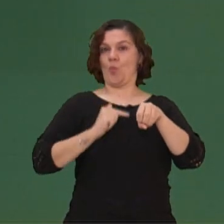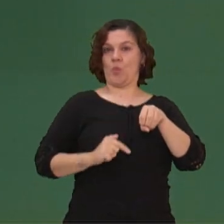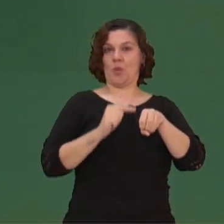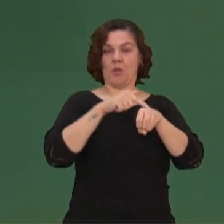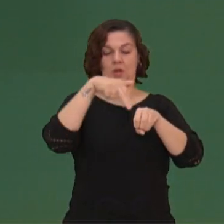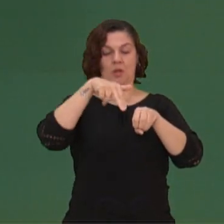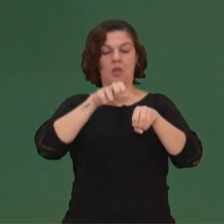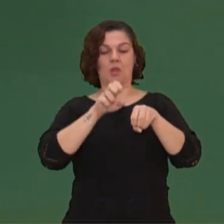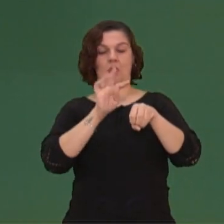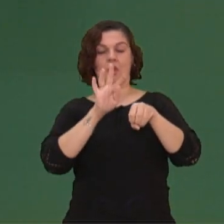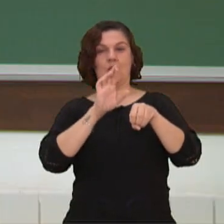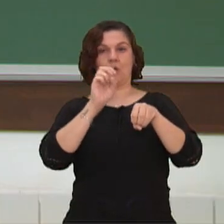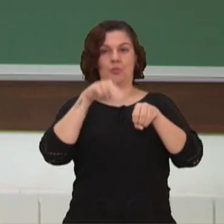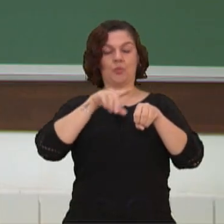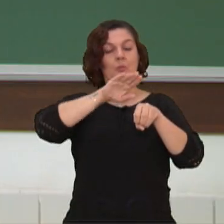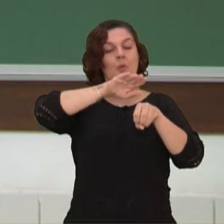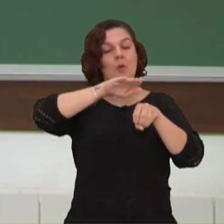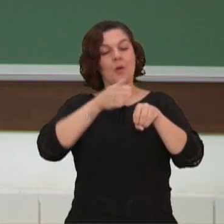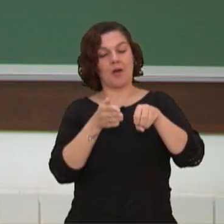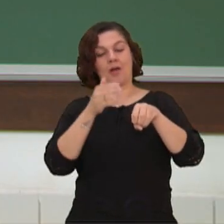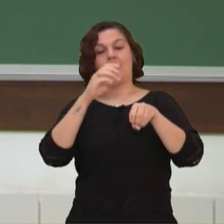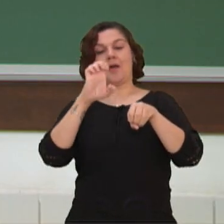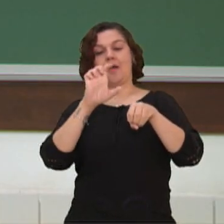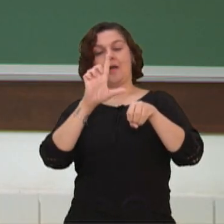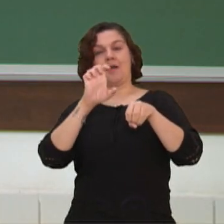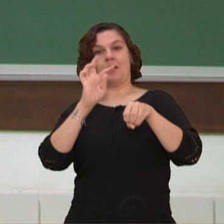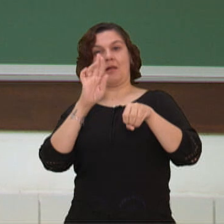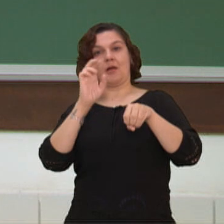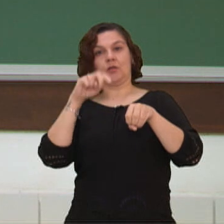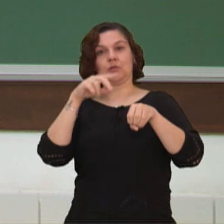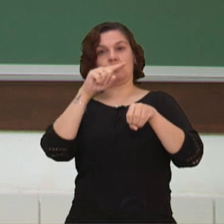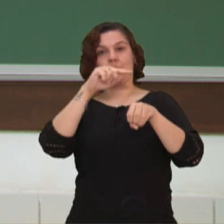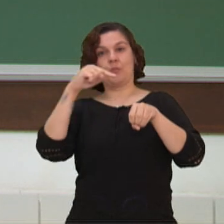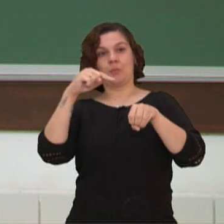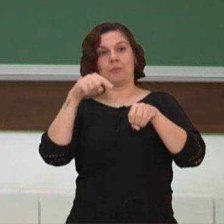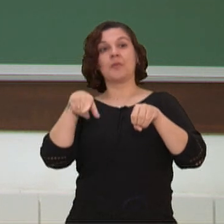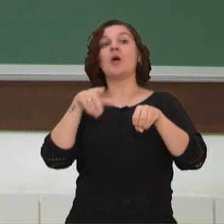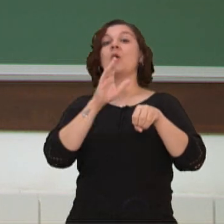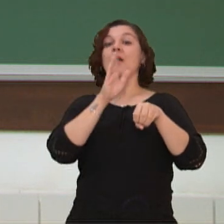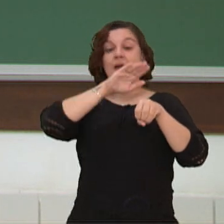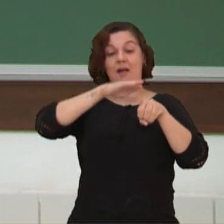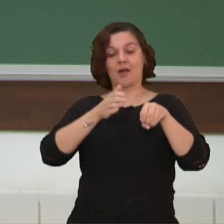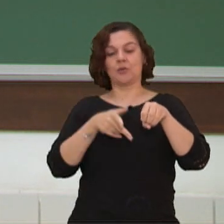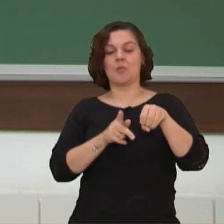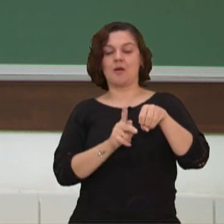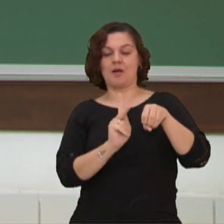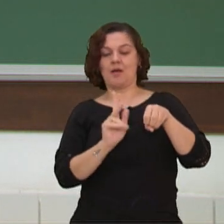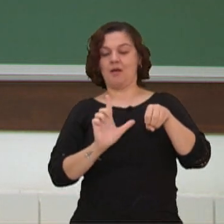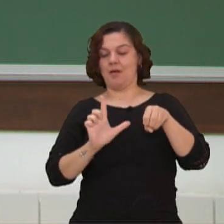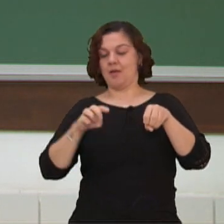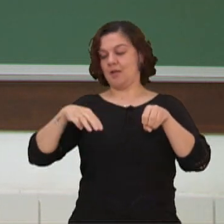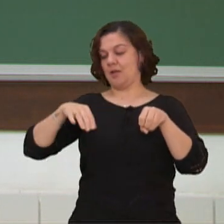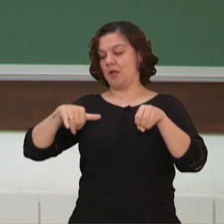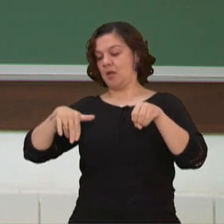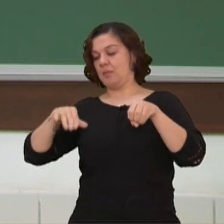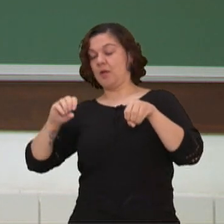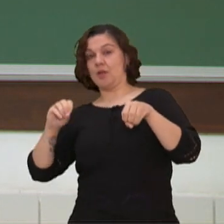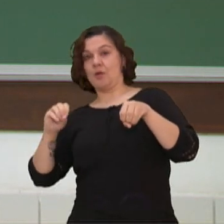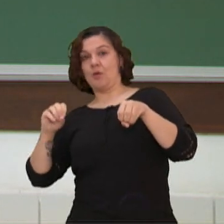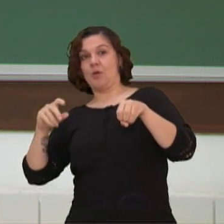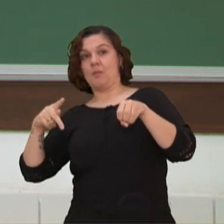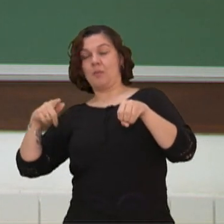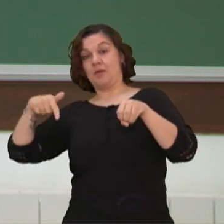elétrons negativos. Cada camada tem um nome. Qual o nome? A primeira chama-se K, L, M, N e a última